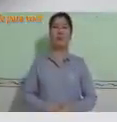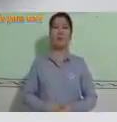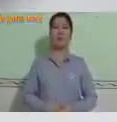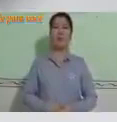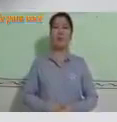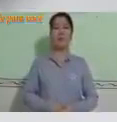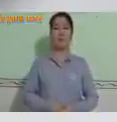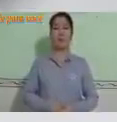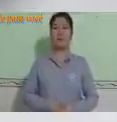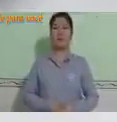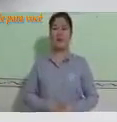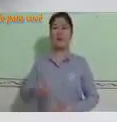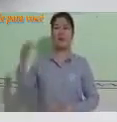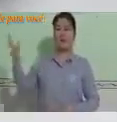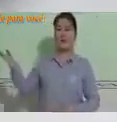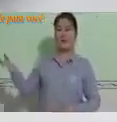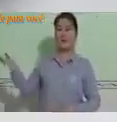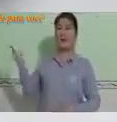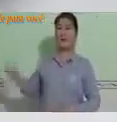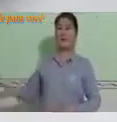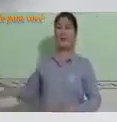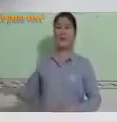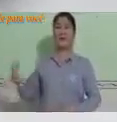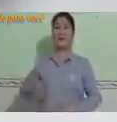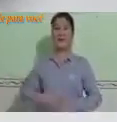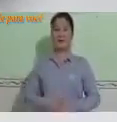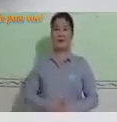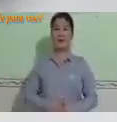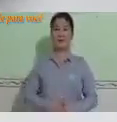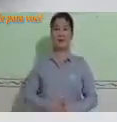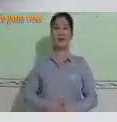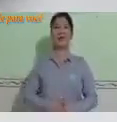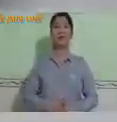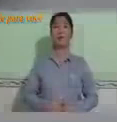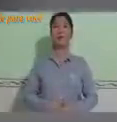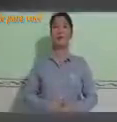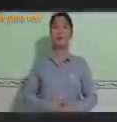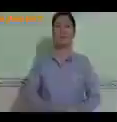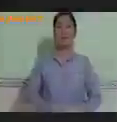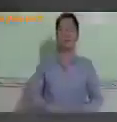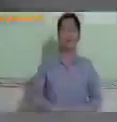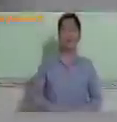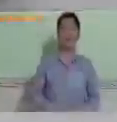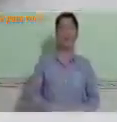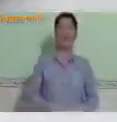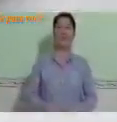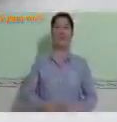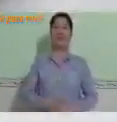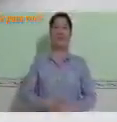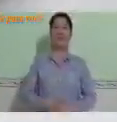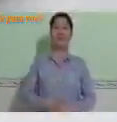Além disso, comer com talheres menores também ajuda na perda de peso, porque faz com que a refeição seja consumida